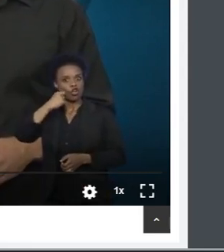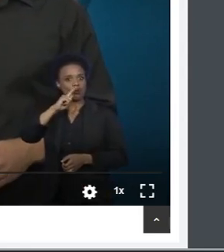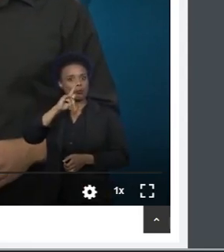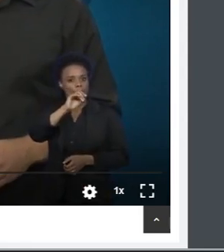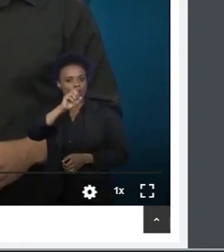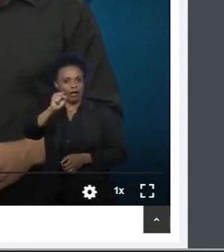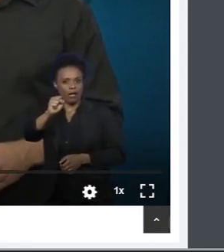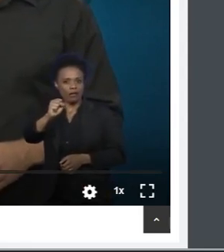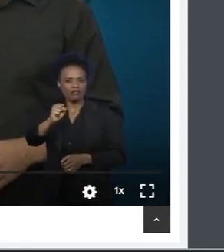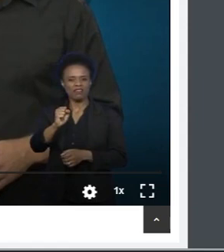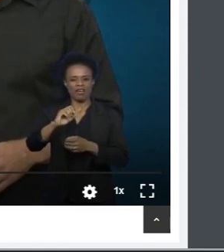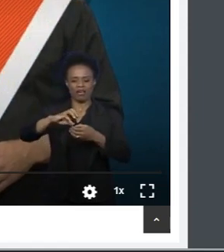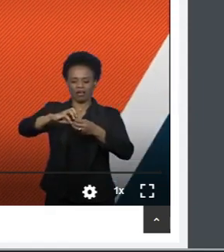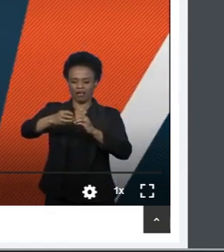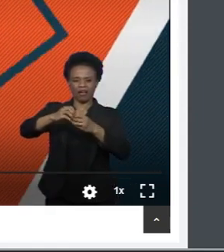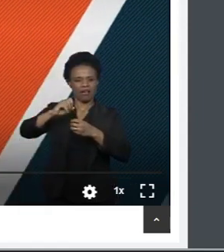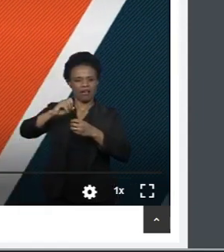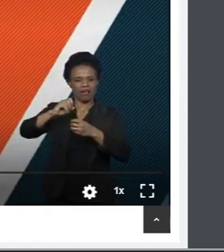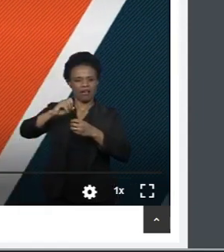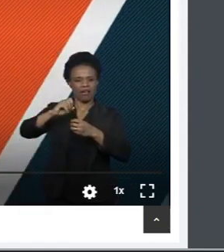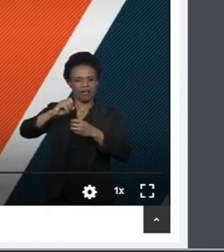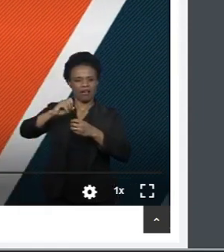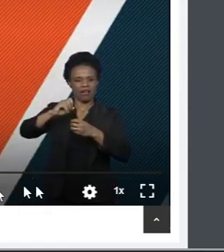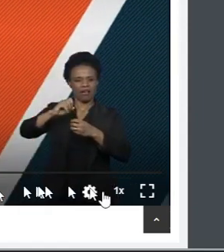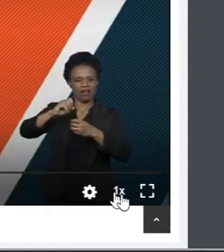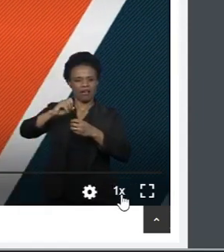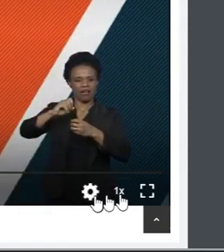são maioria em nosso cotidiano.